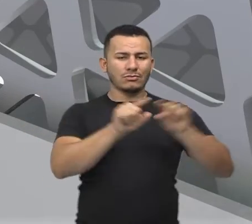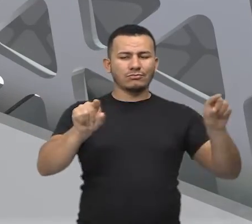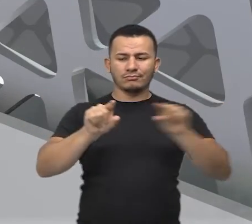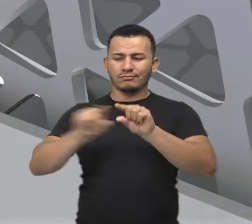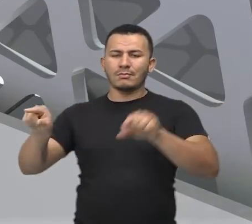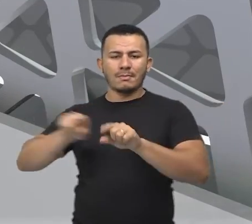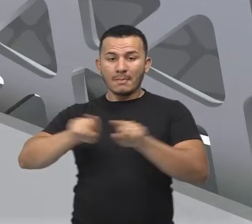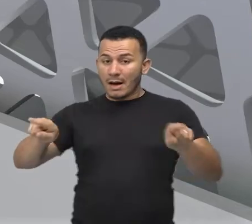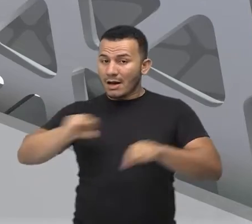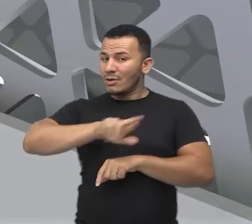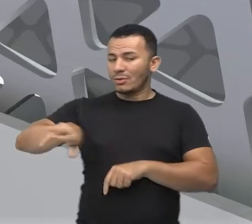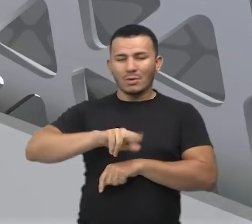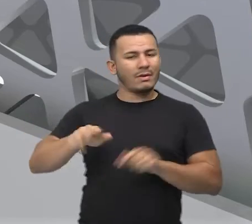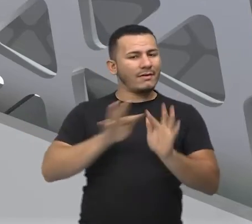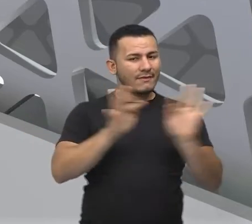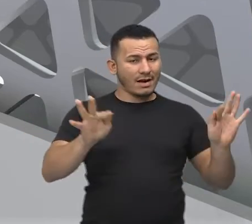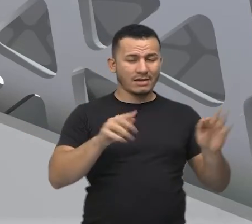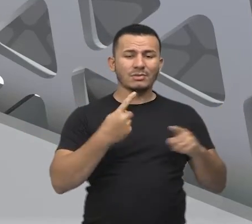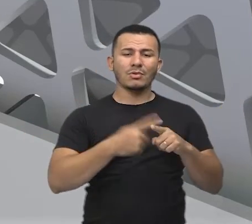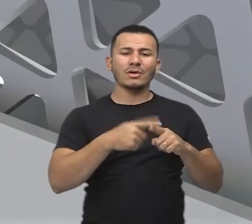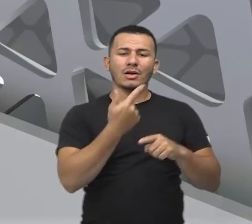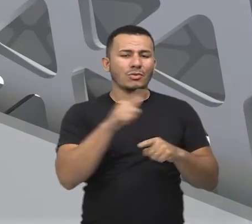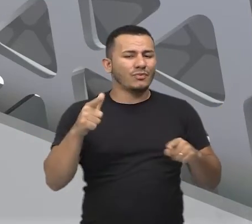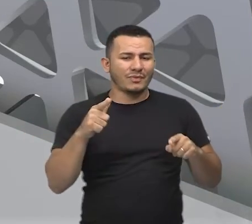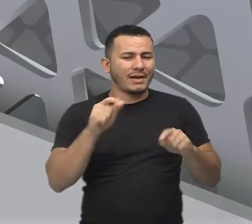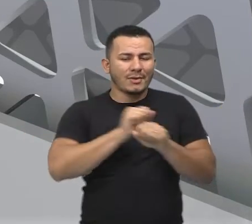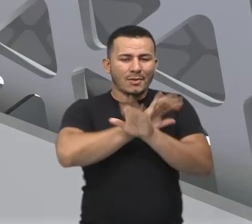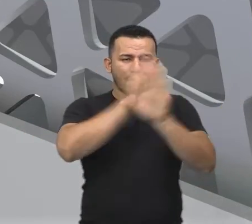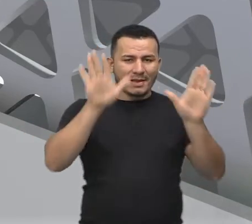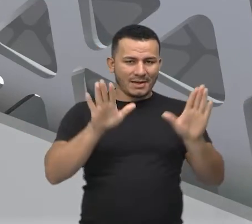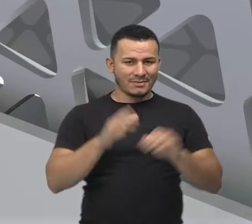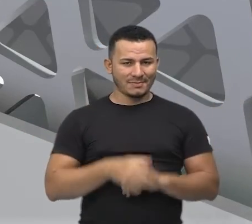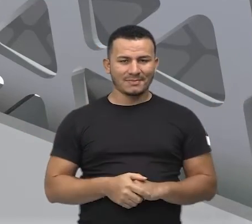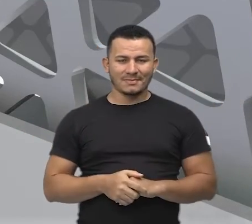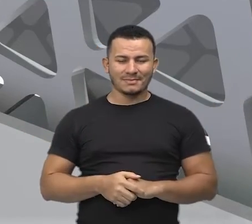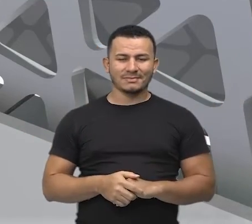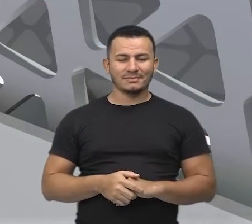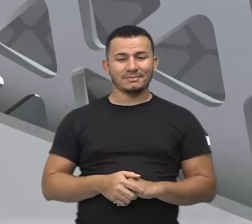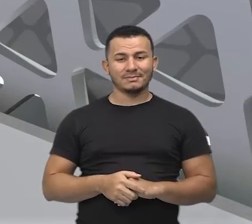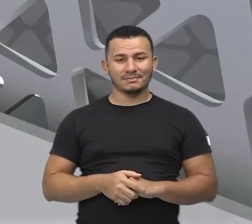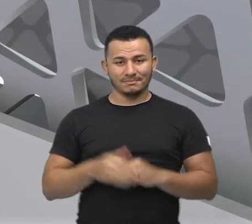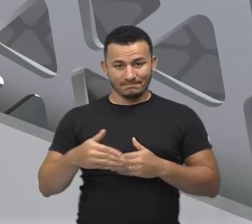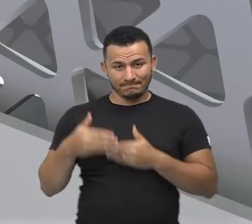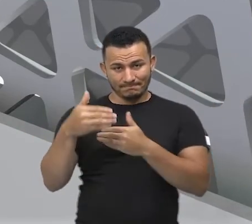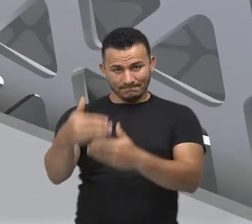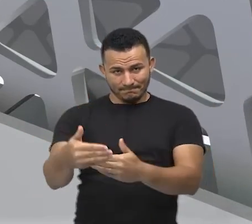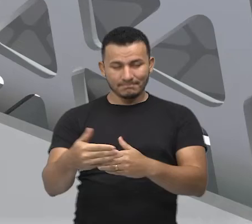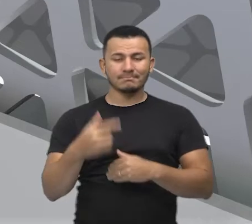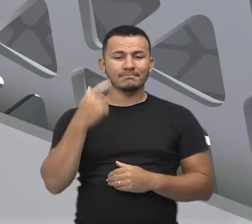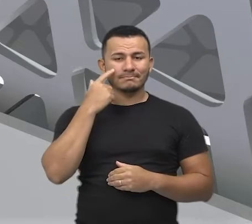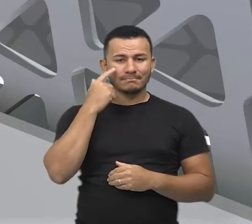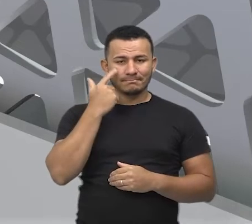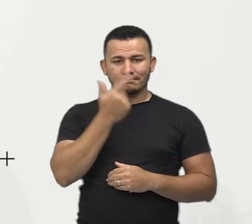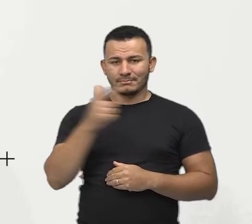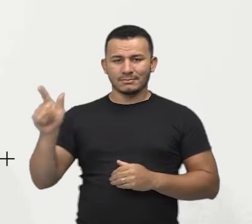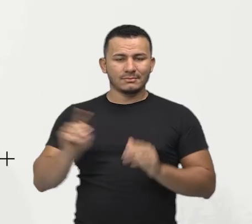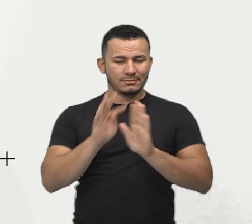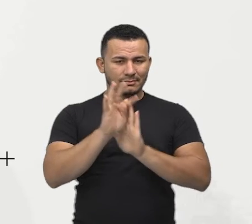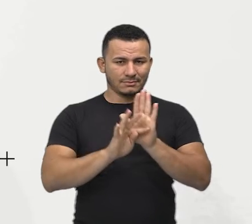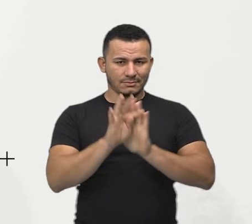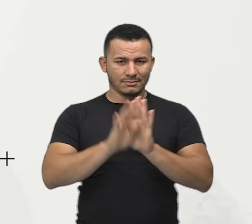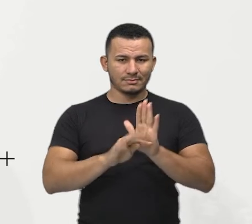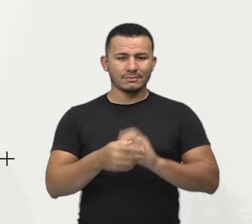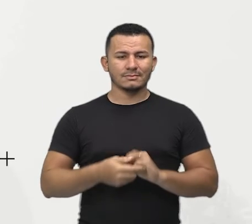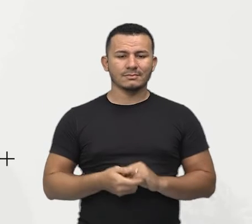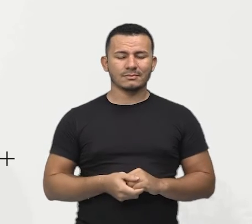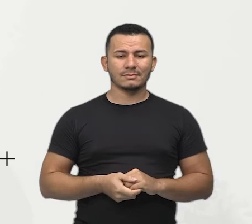não podem ser consideradas frases verbais porque não tem sentido completo, ok? Vamos adiante. Então, observem o nosso